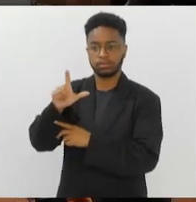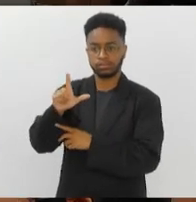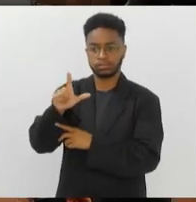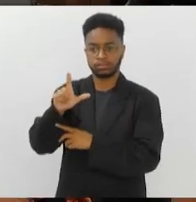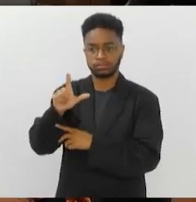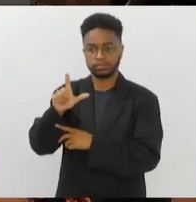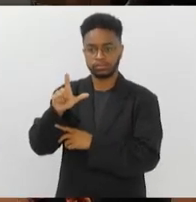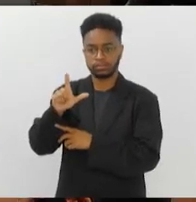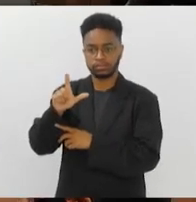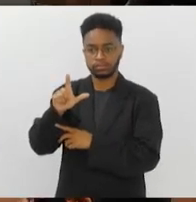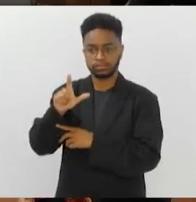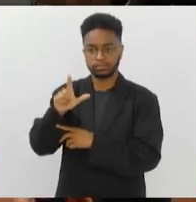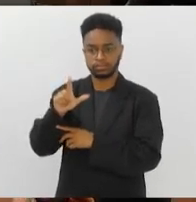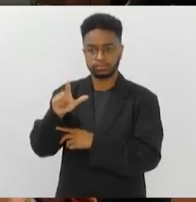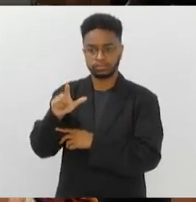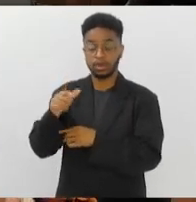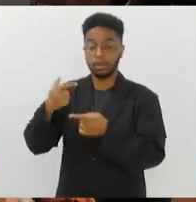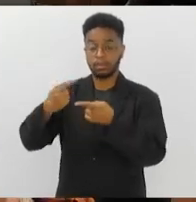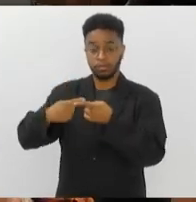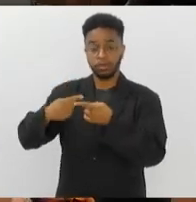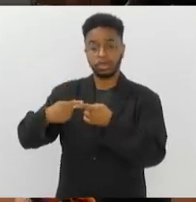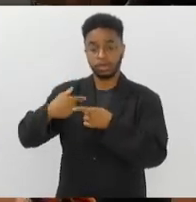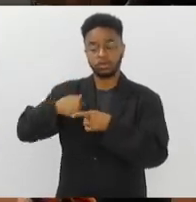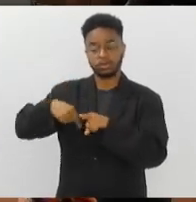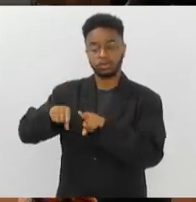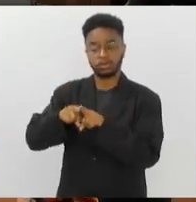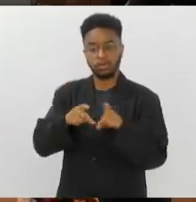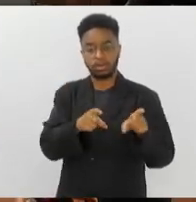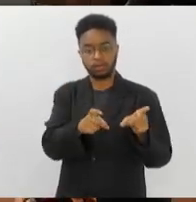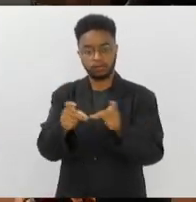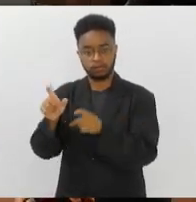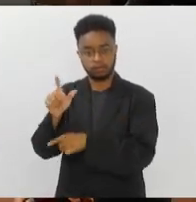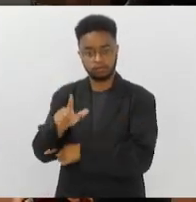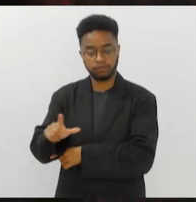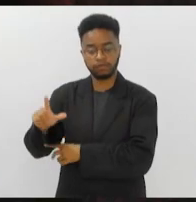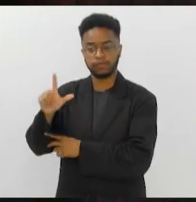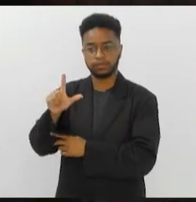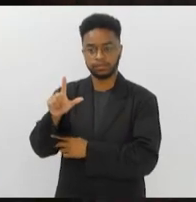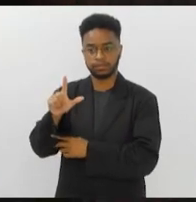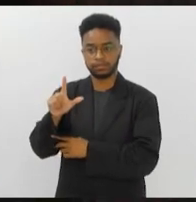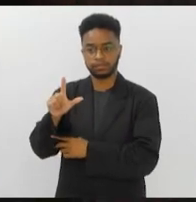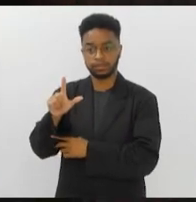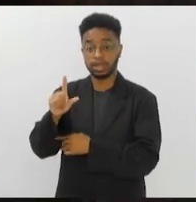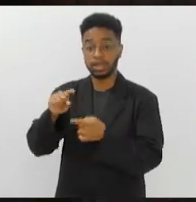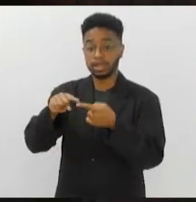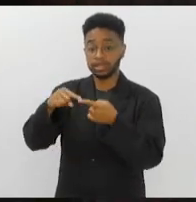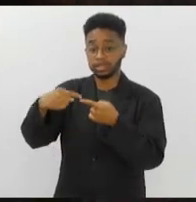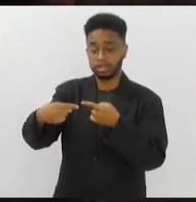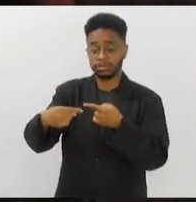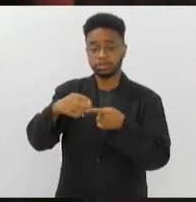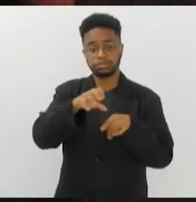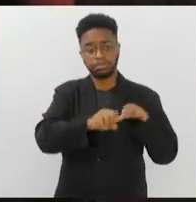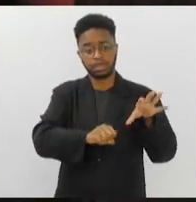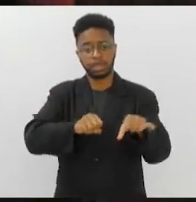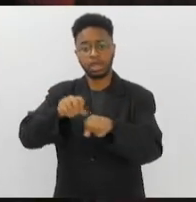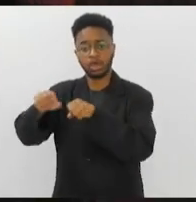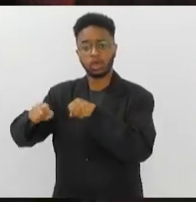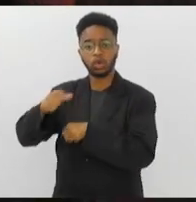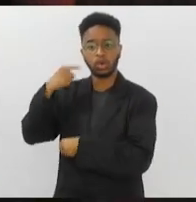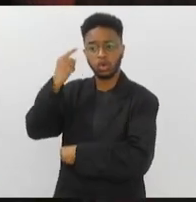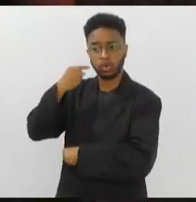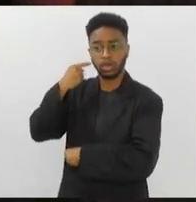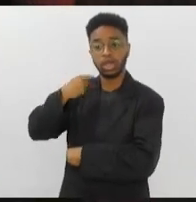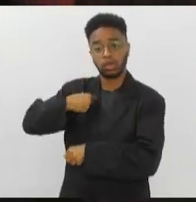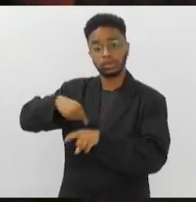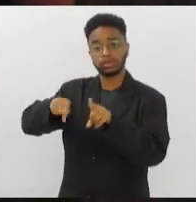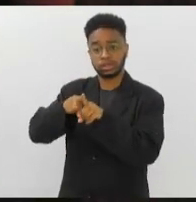Eu também me importei. Porque eu sou camelô literário. Depois levaram os loucos. Eu